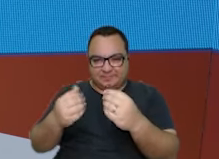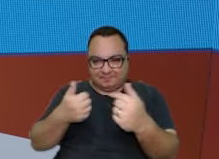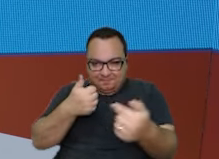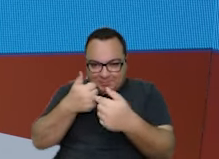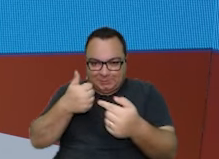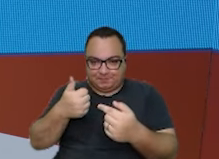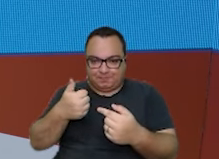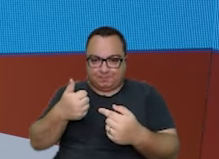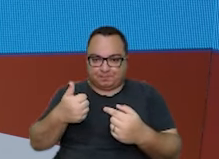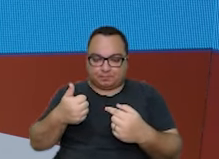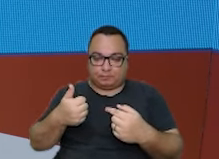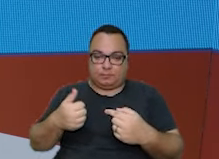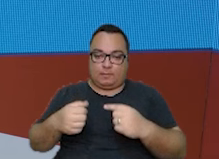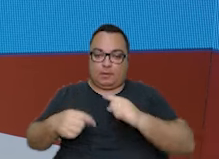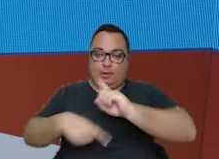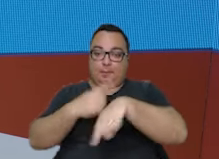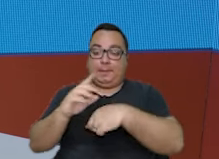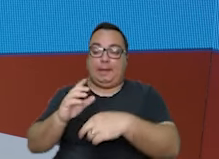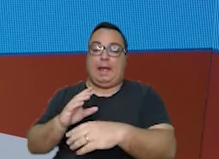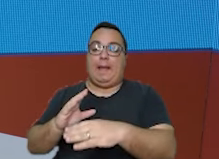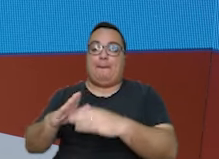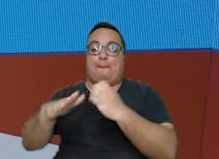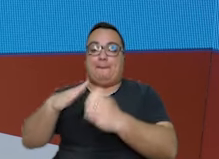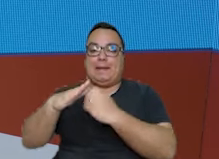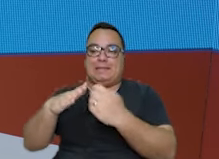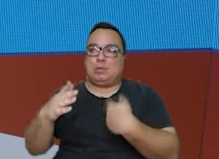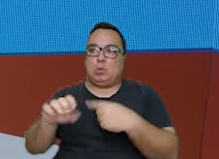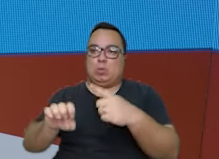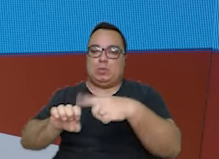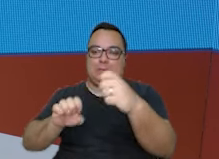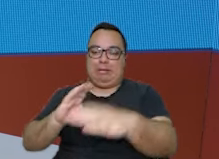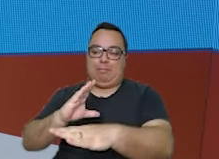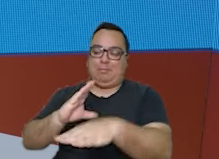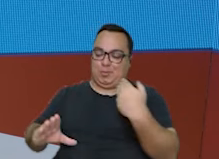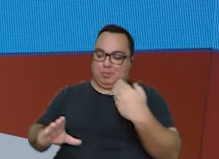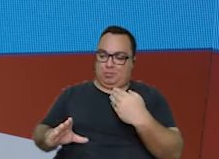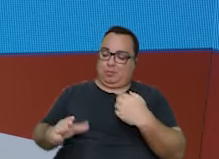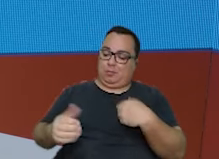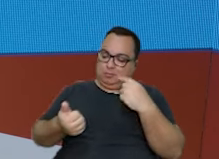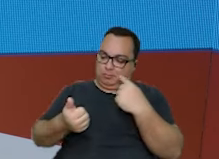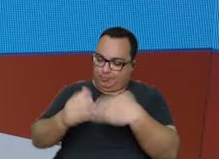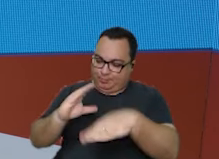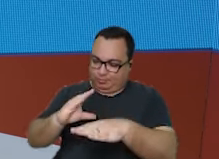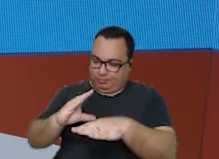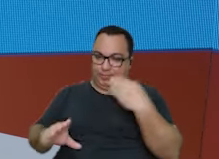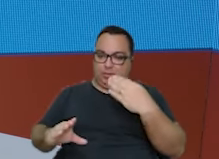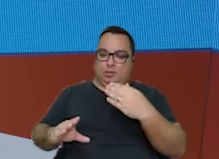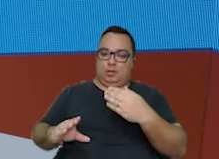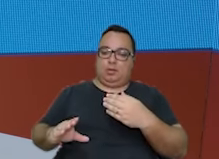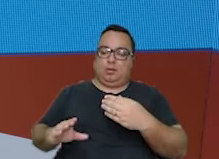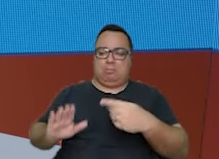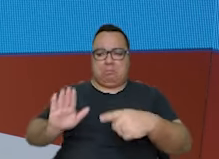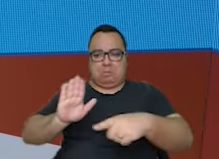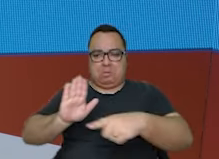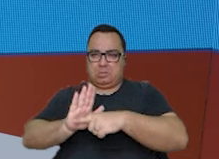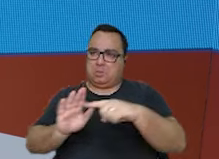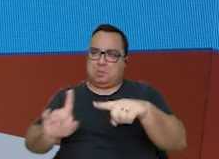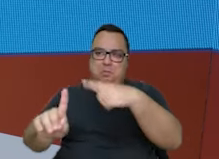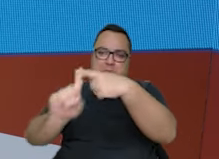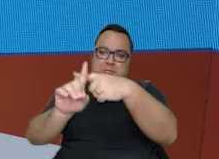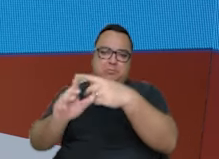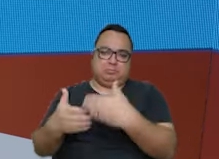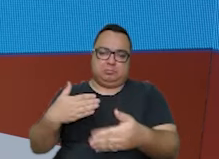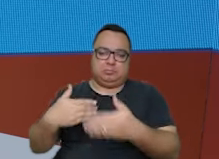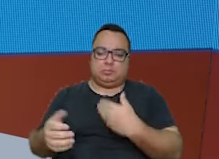a empresa responde ou interage Seja lá de que forma for se for uma aviação negativa ou uma positiva né